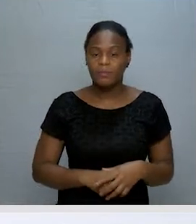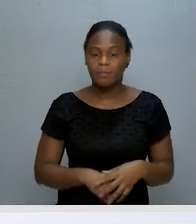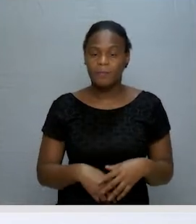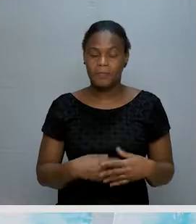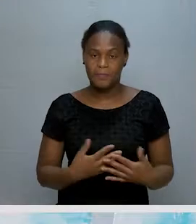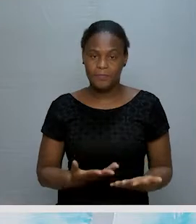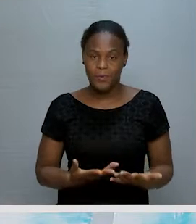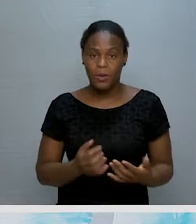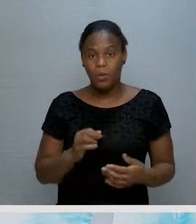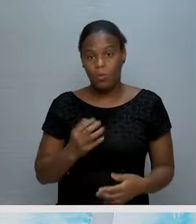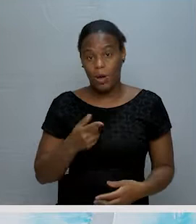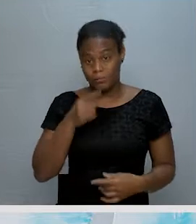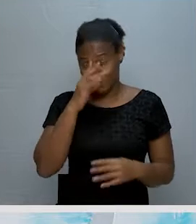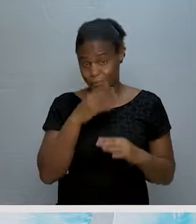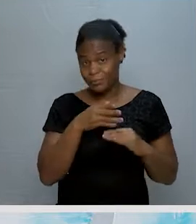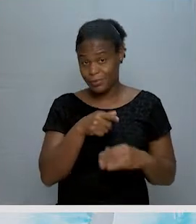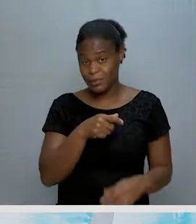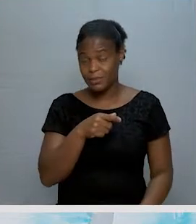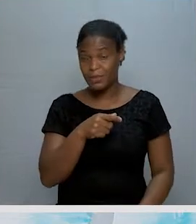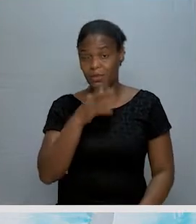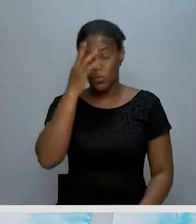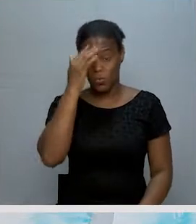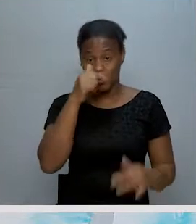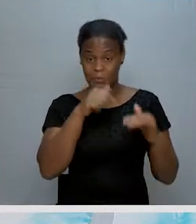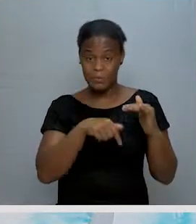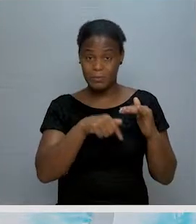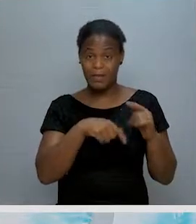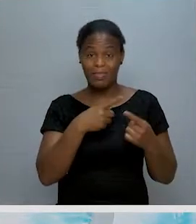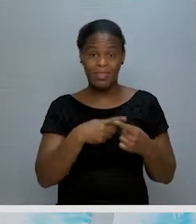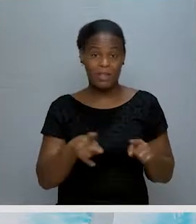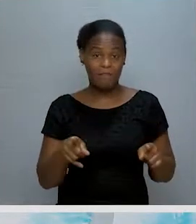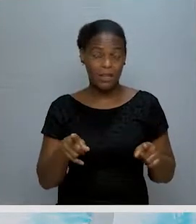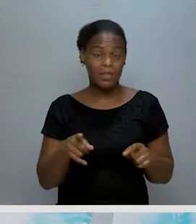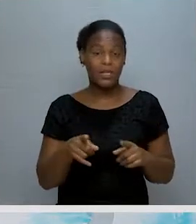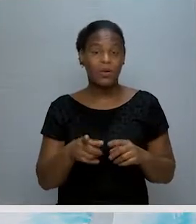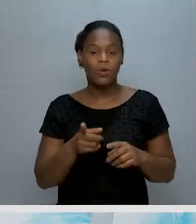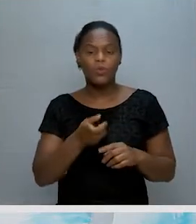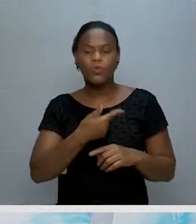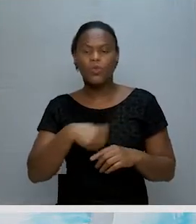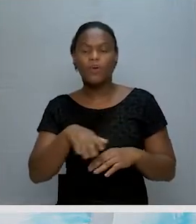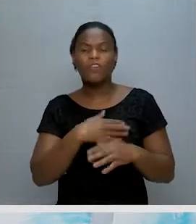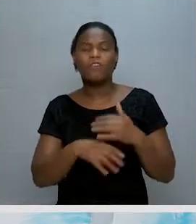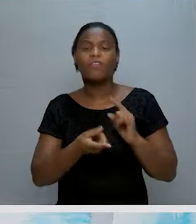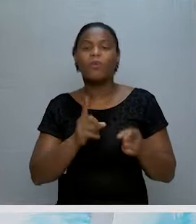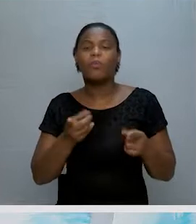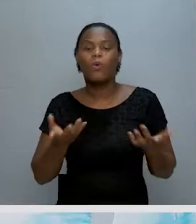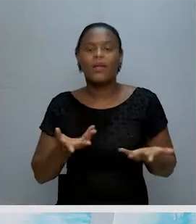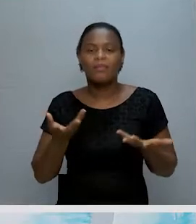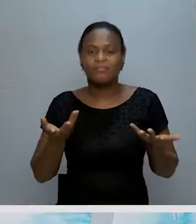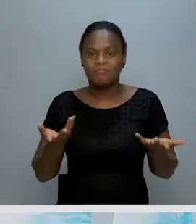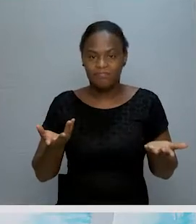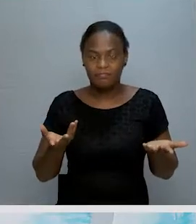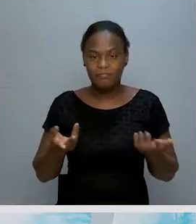5. Então, quando isso acontece, os denominadores são diferentes, o que devemos